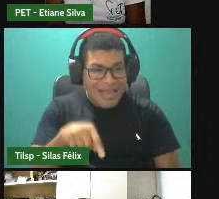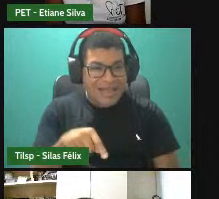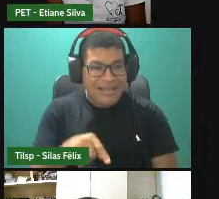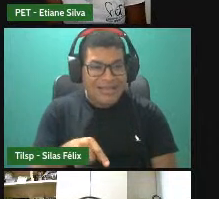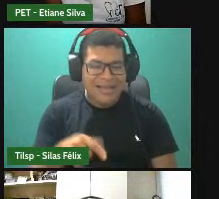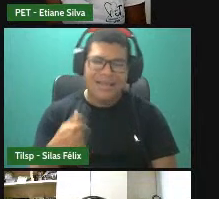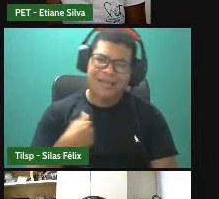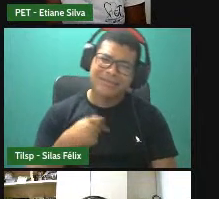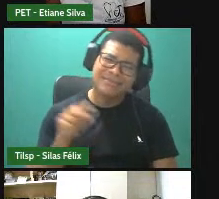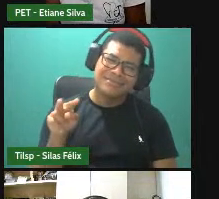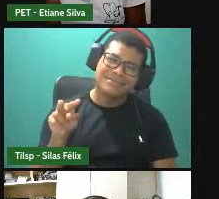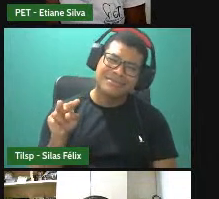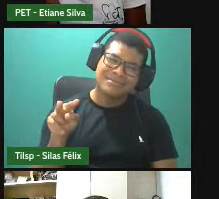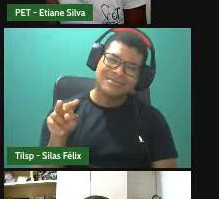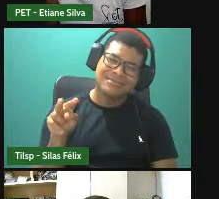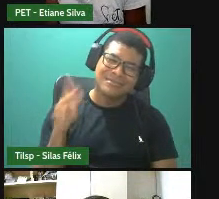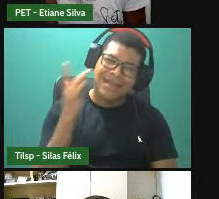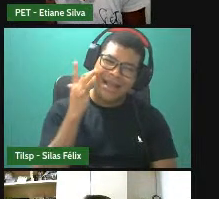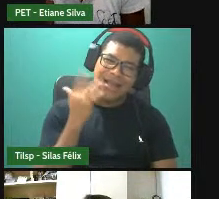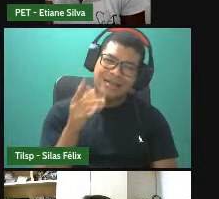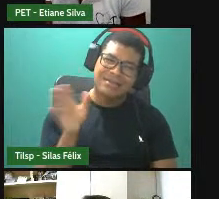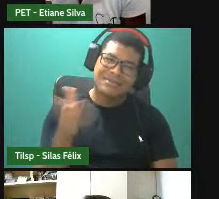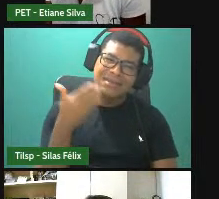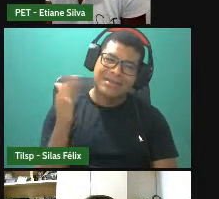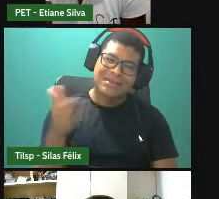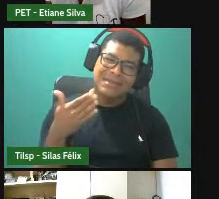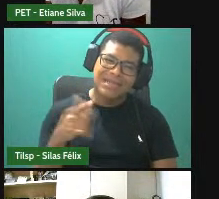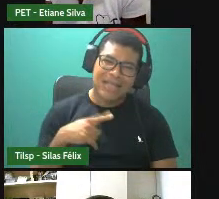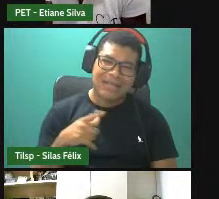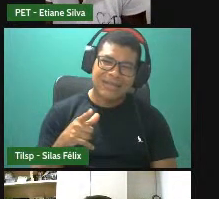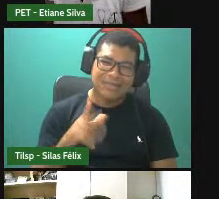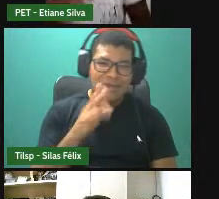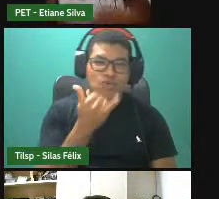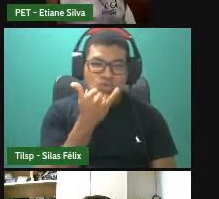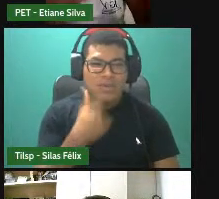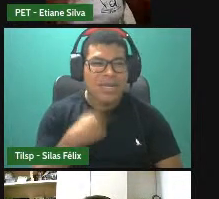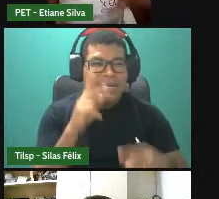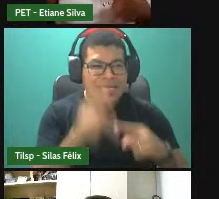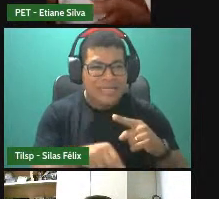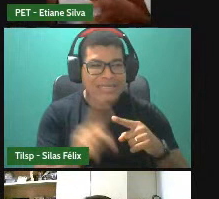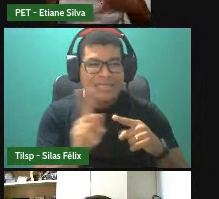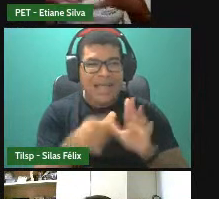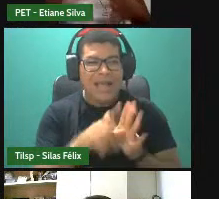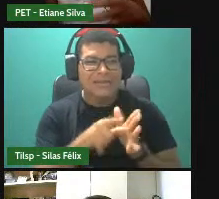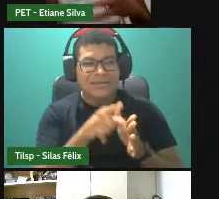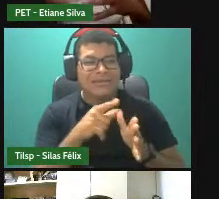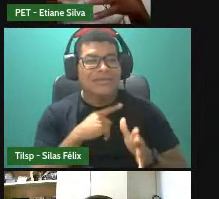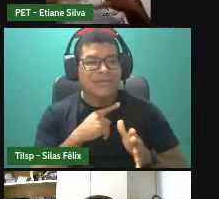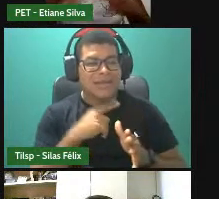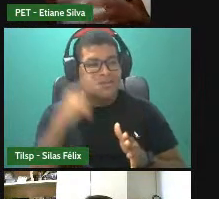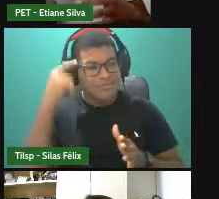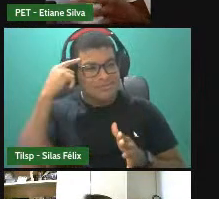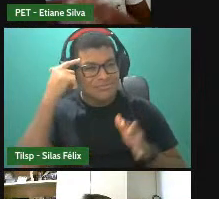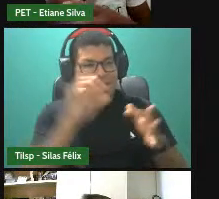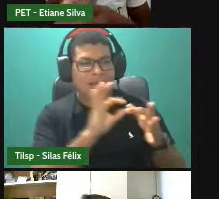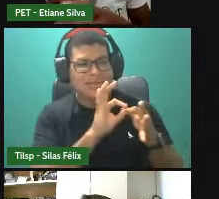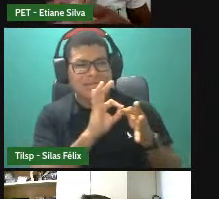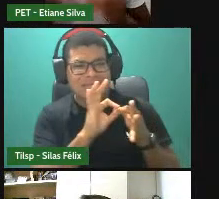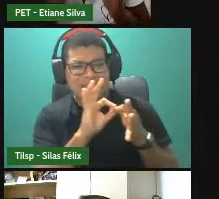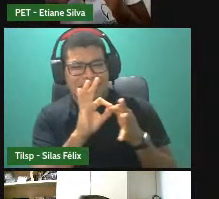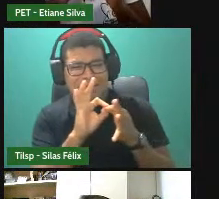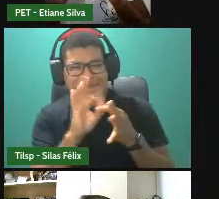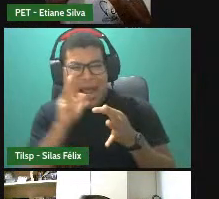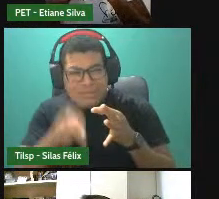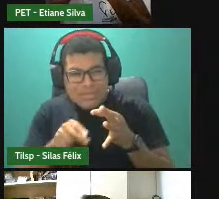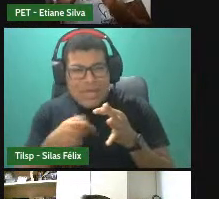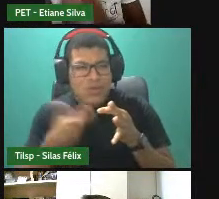Gente, eu acho que tá passando slide. Desculpa por não ter interrompido antes, sim. Mas que você tava seguindo um raciocínio tão bacana. Então eu